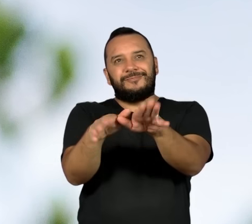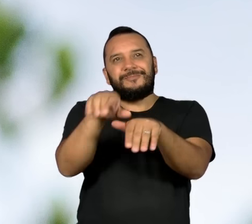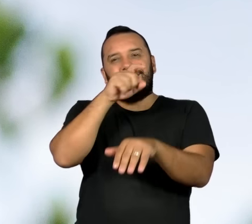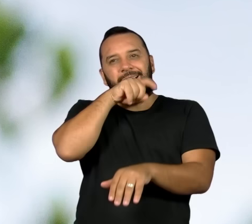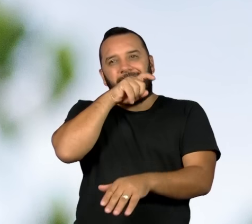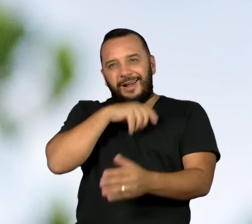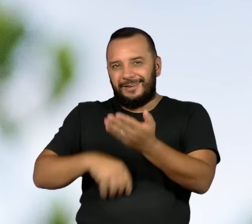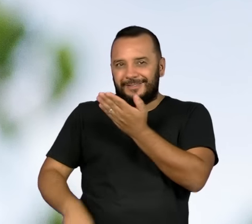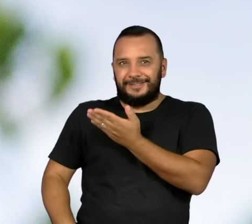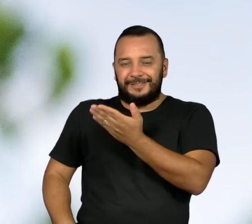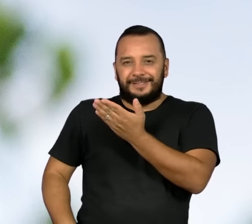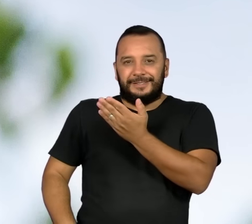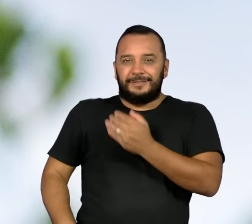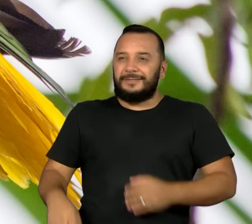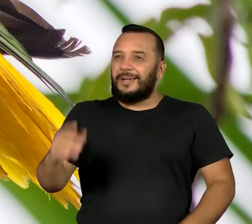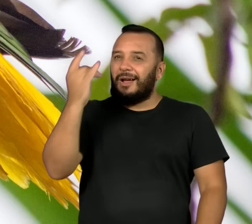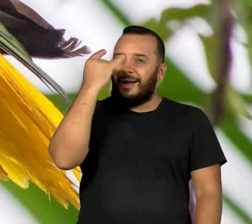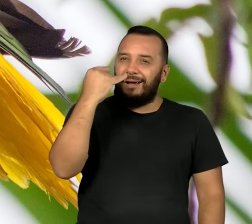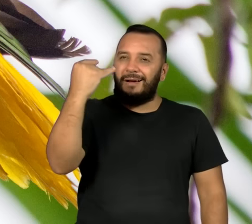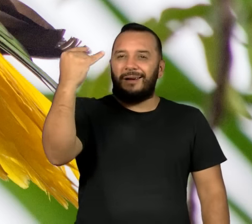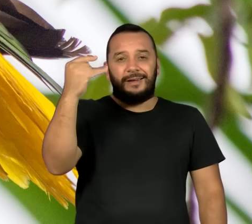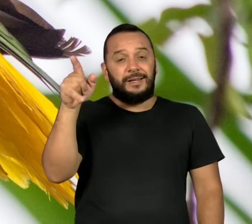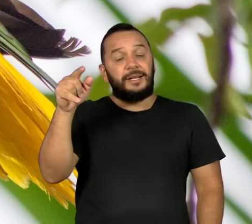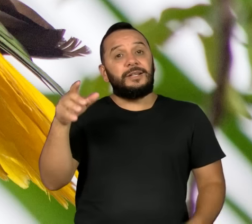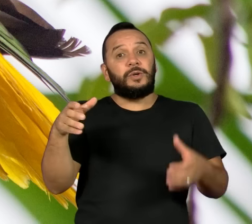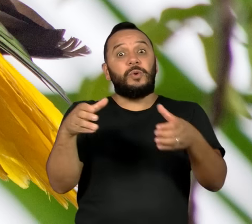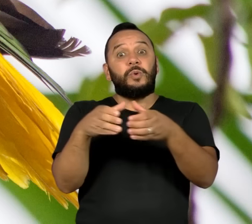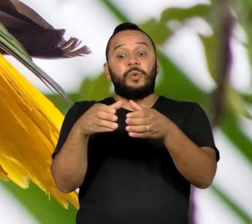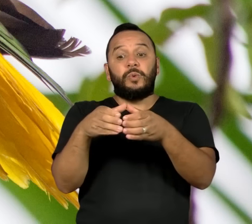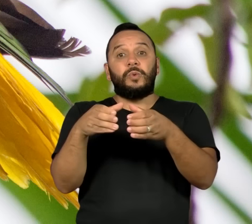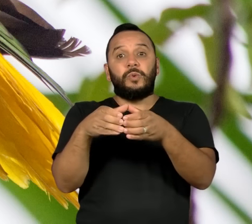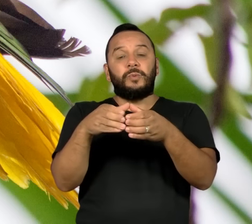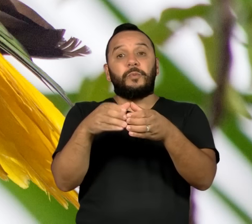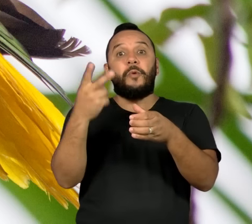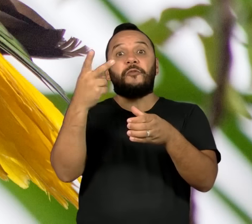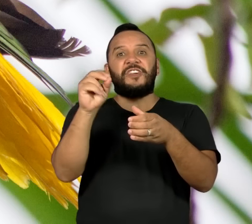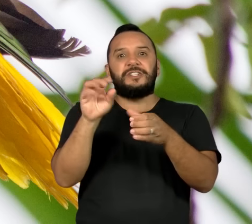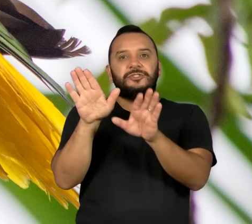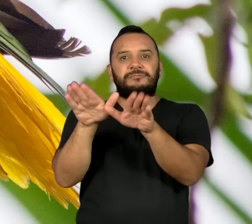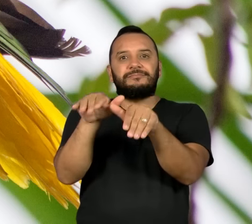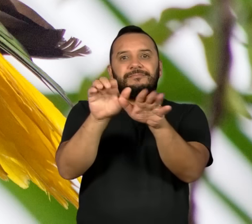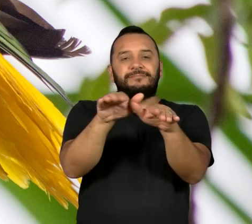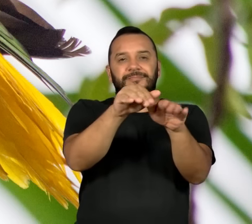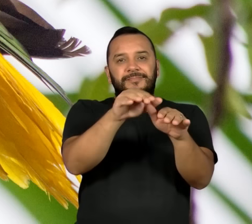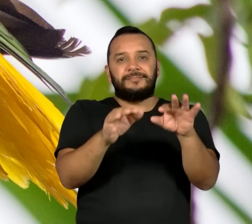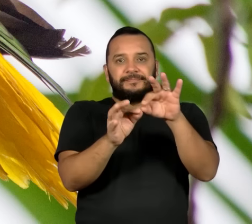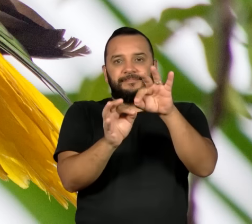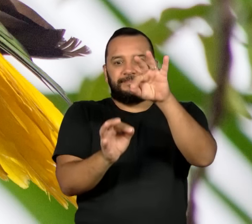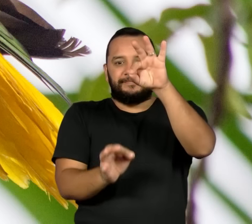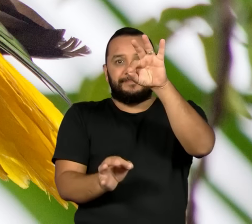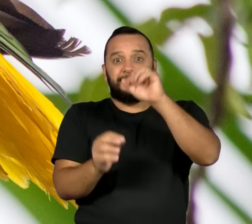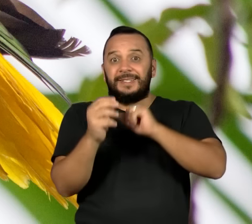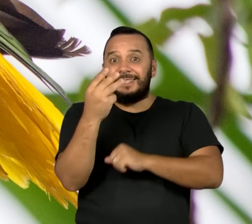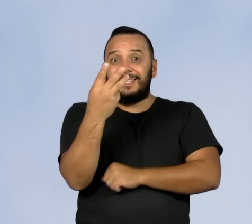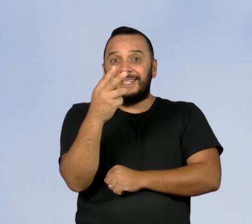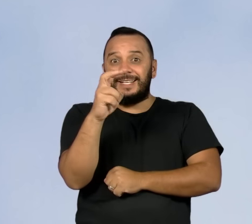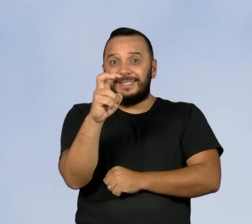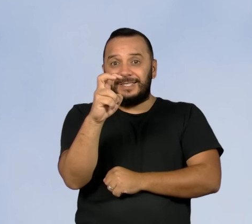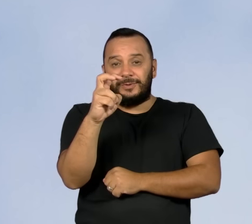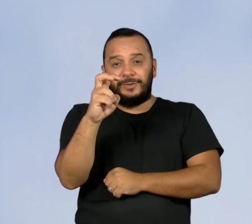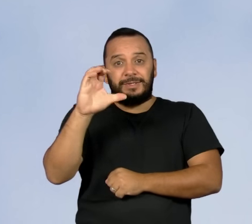A encantadora arara juba vive em grupos de até 20 indivíduos, mede cerca de 35 centímetros